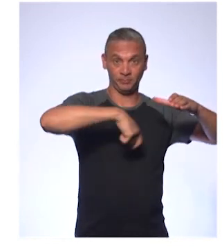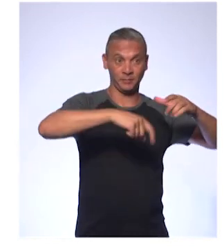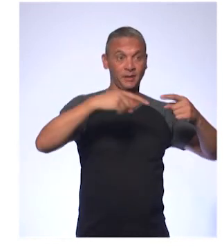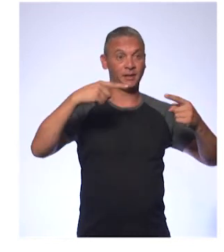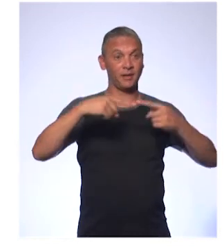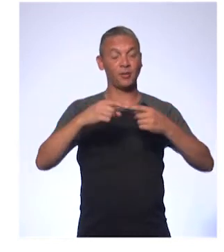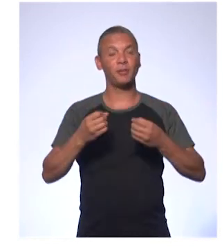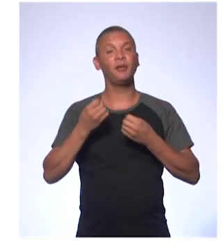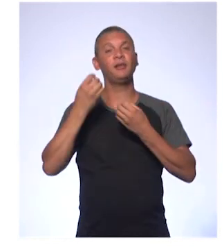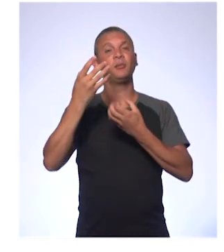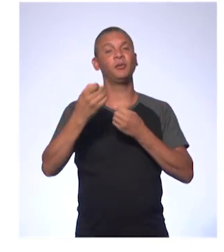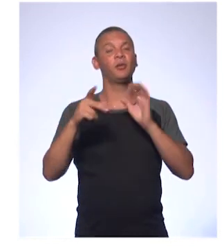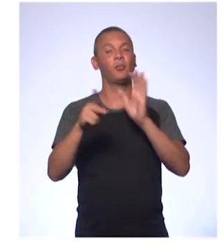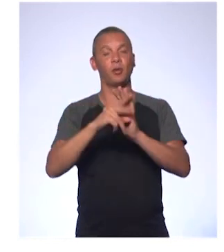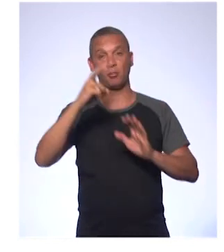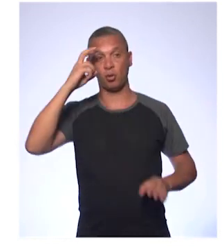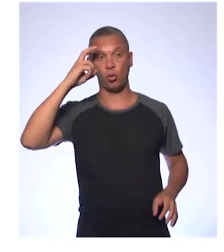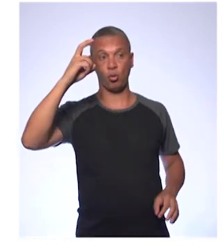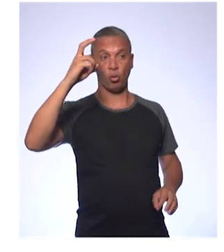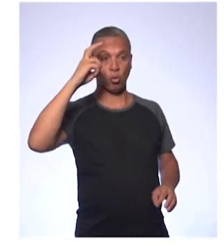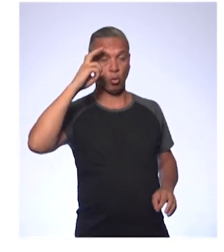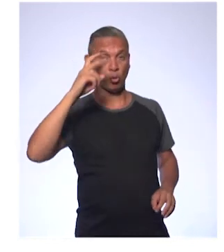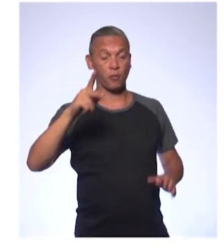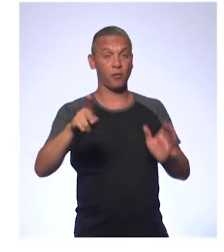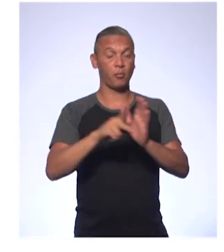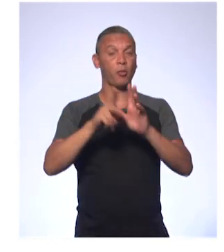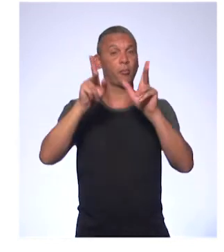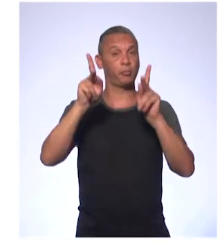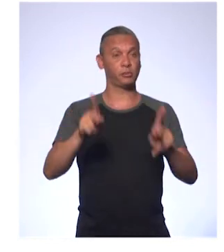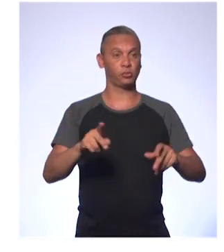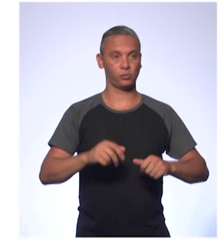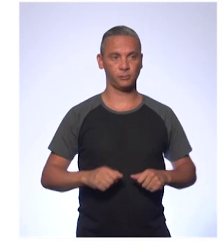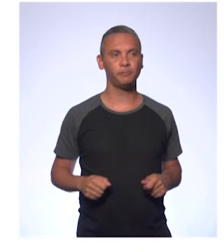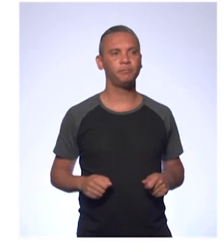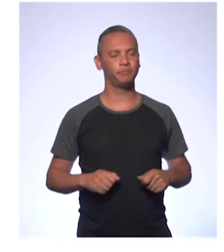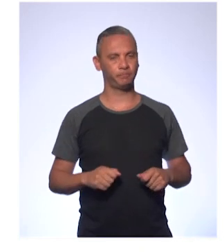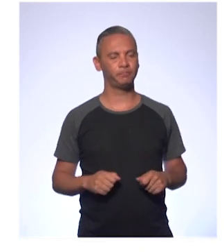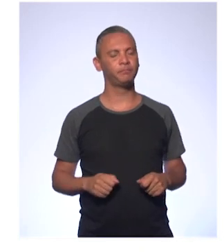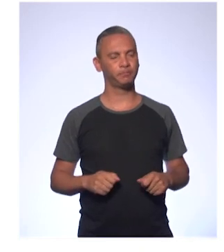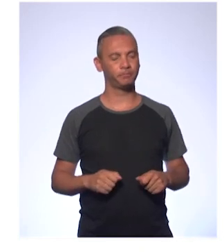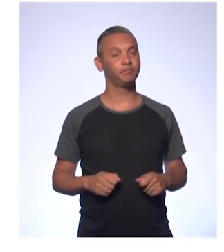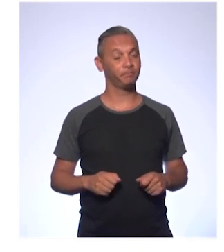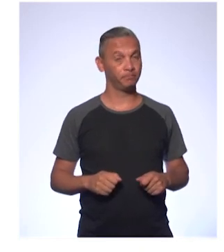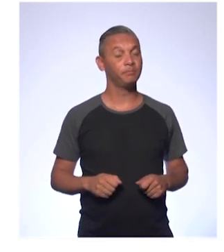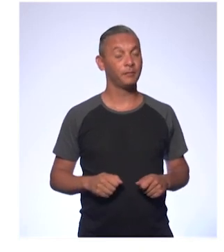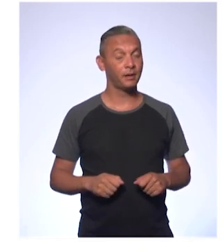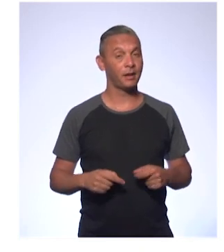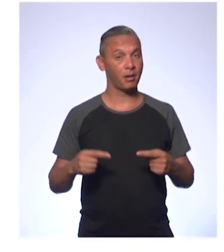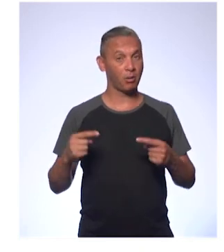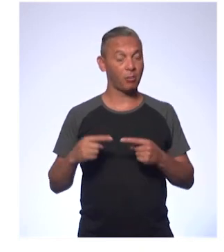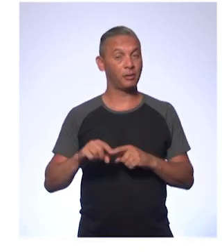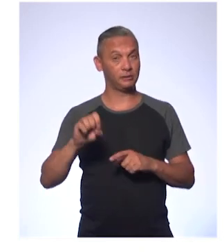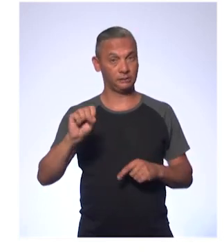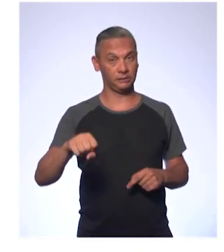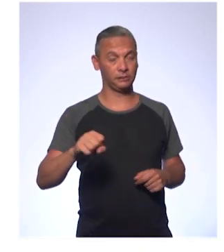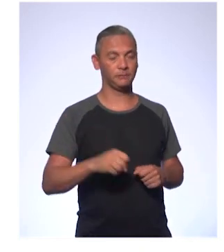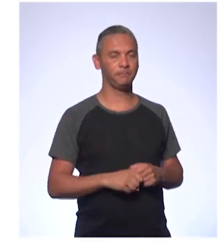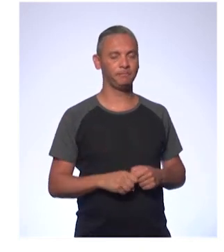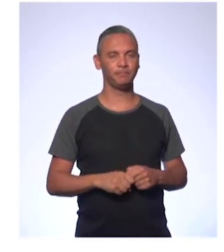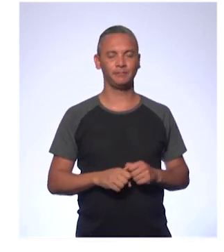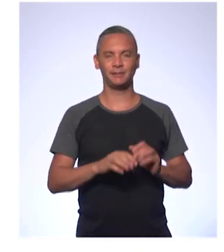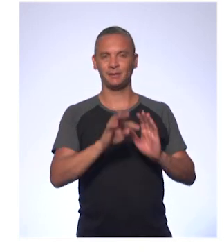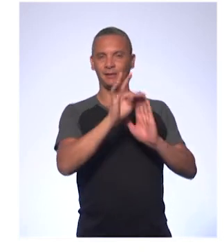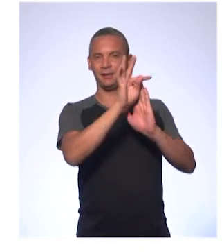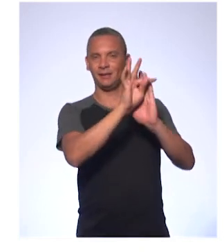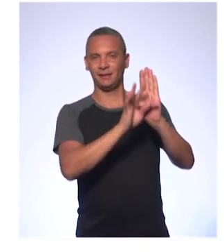de expressão cultural de um povo, né? A gastronomia é uma das formas de expressão cultural de um povo.